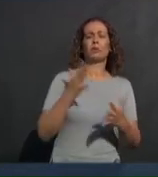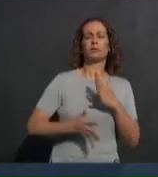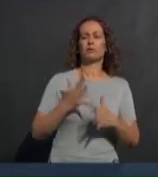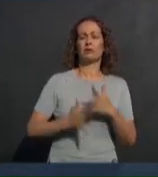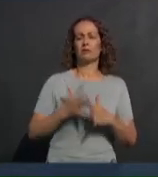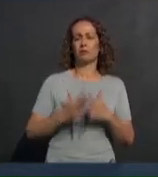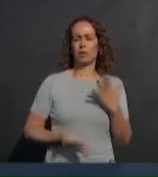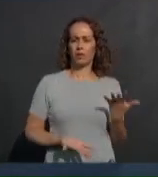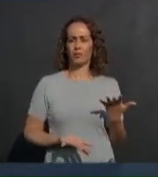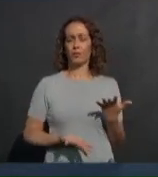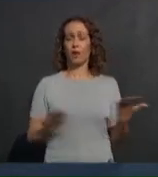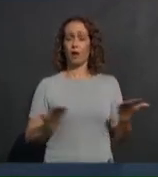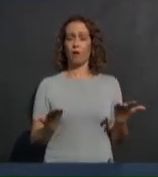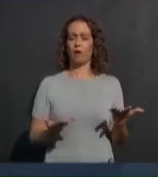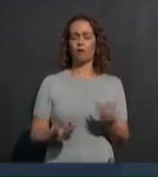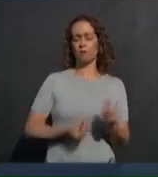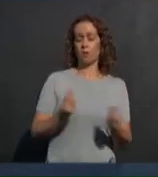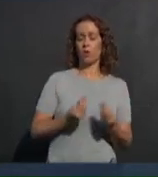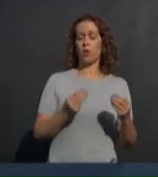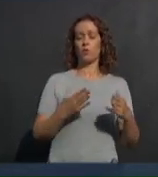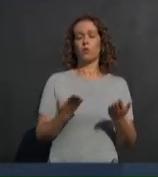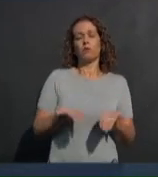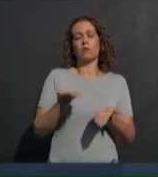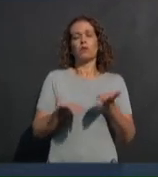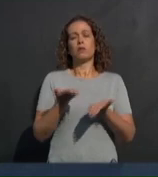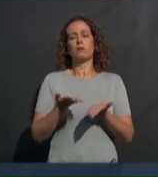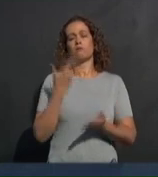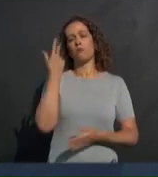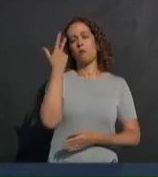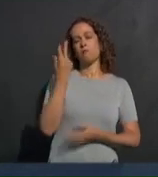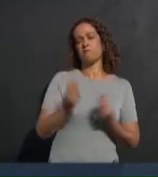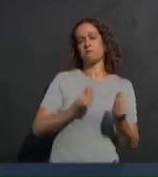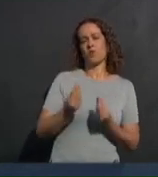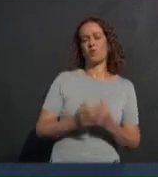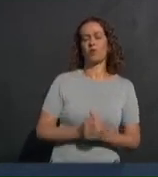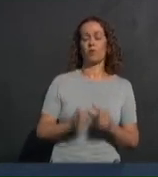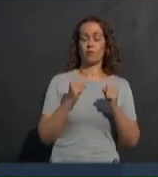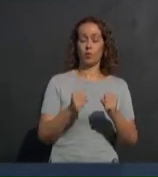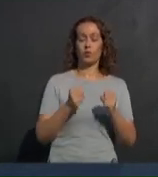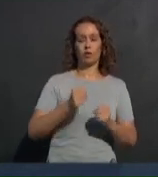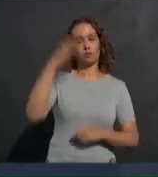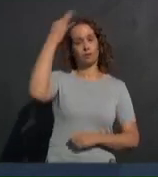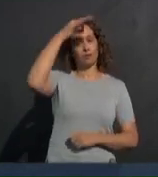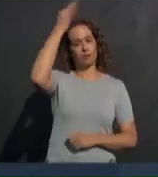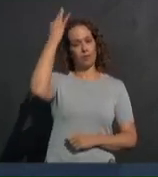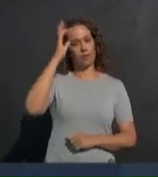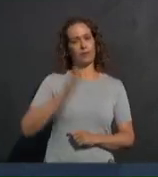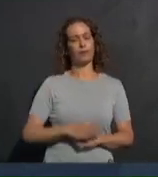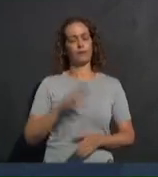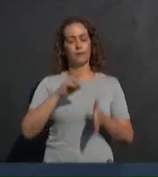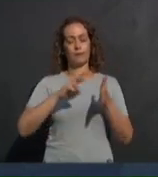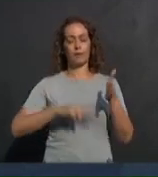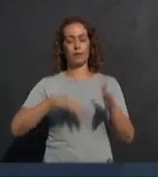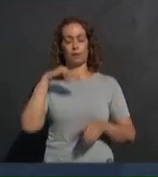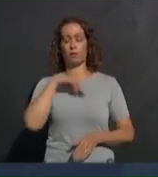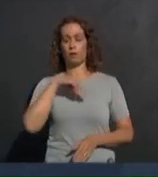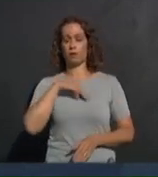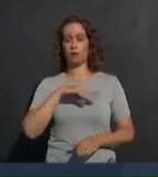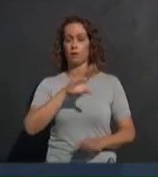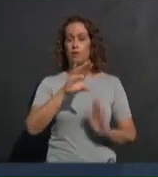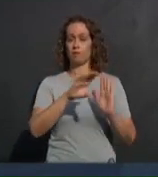agora, como se reequilibrar? Com o poder do Espírito Santo. Quero ler com você Mateus 22, vai